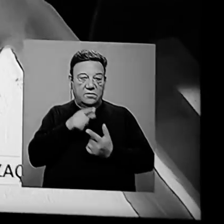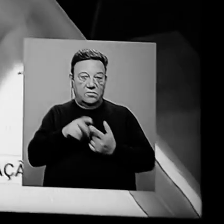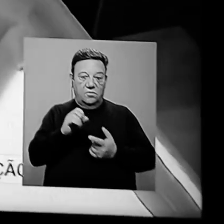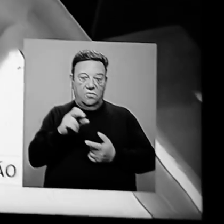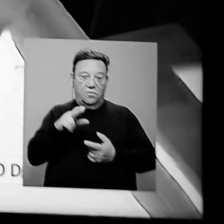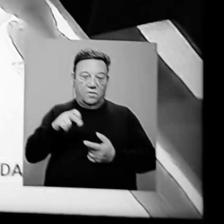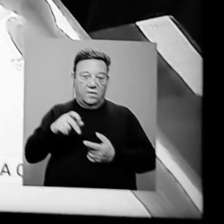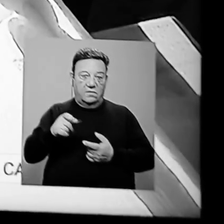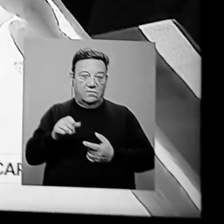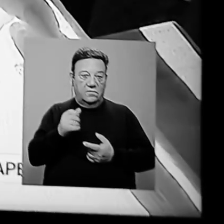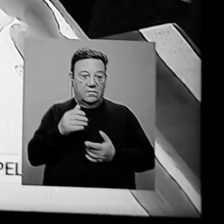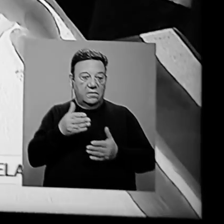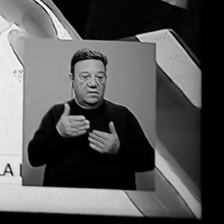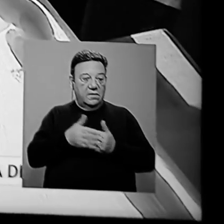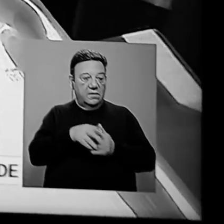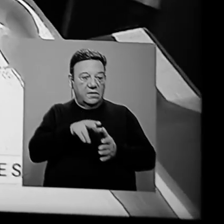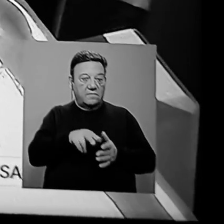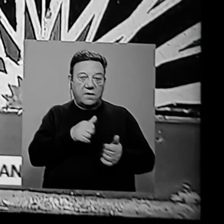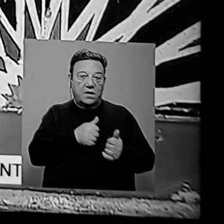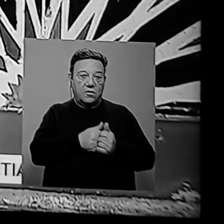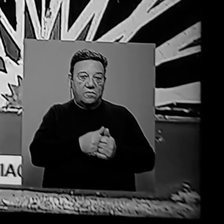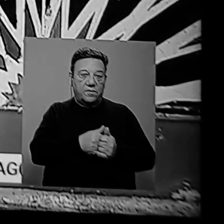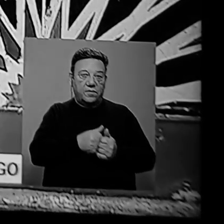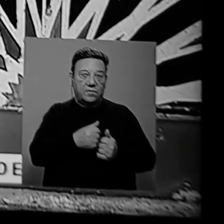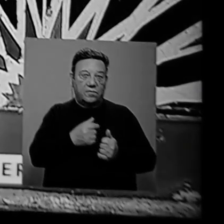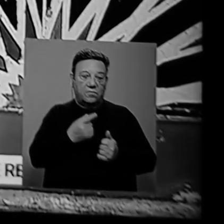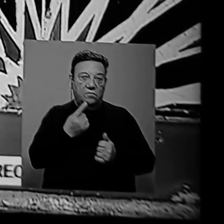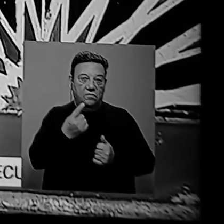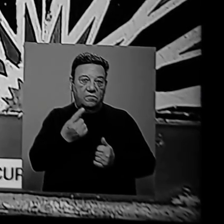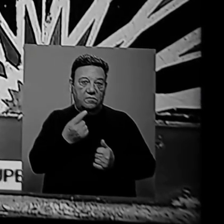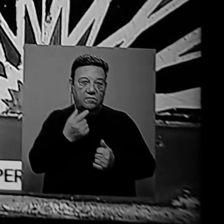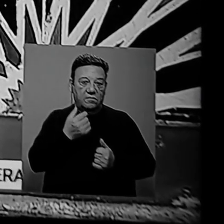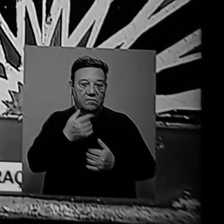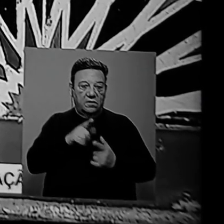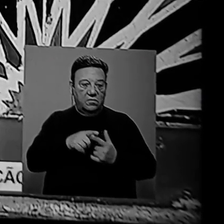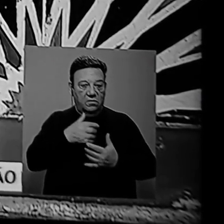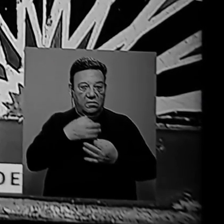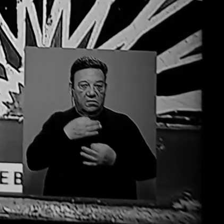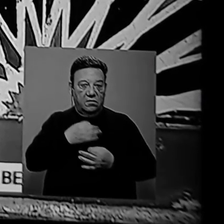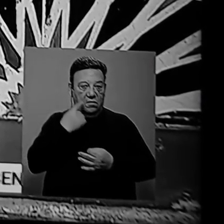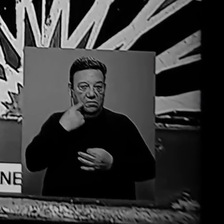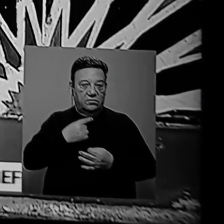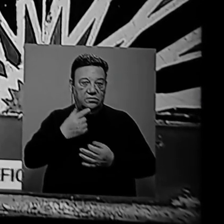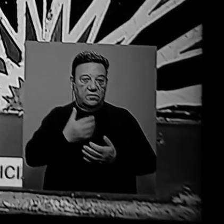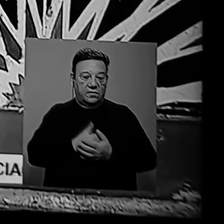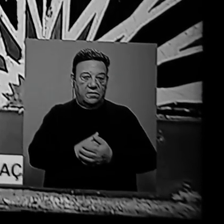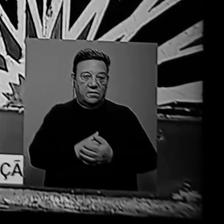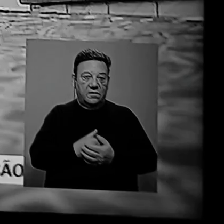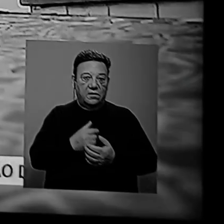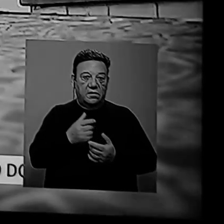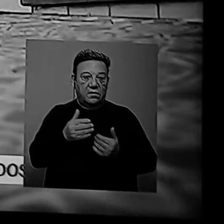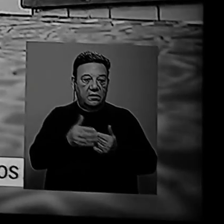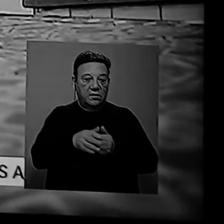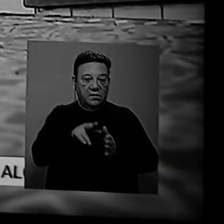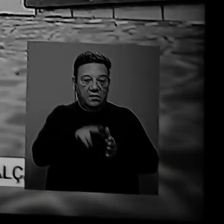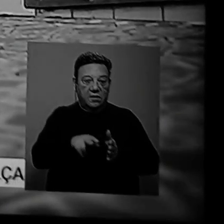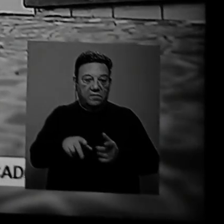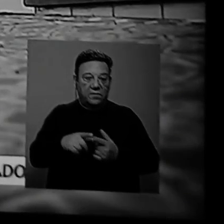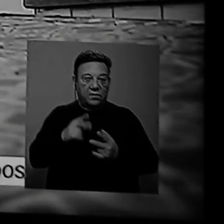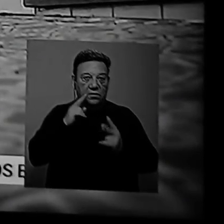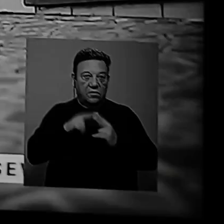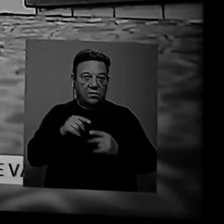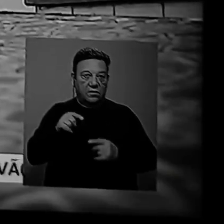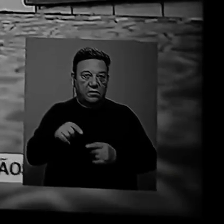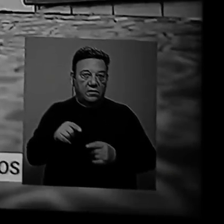ornatos das campas, que acompanham com uma dignidade extraordinária as campas. Encontramos